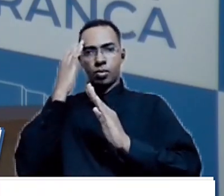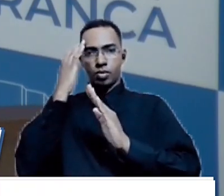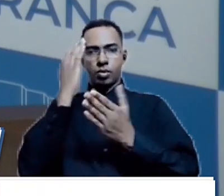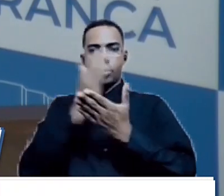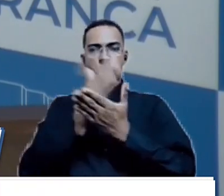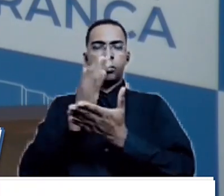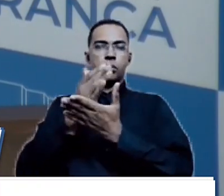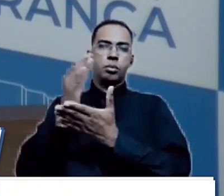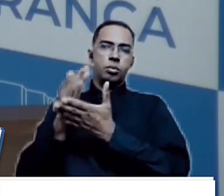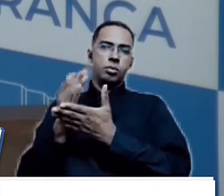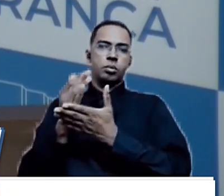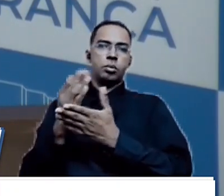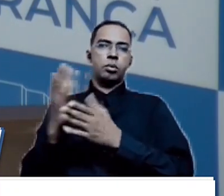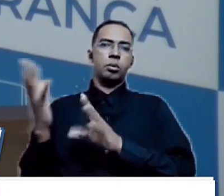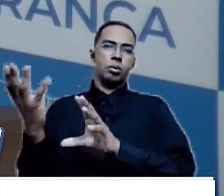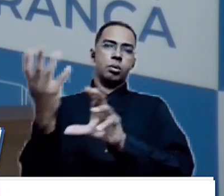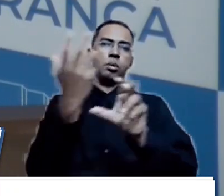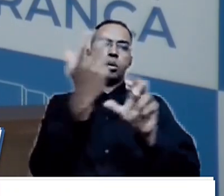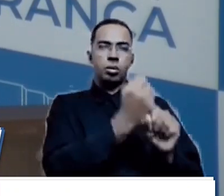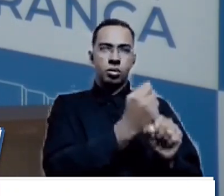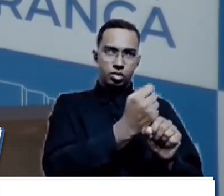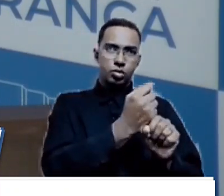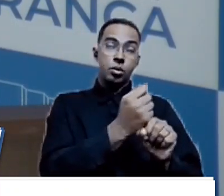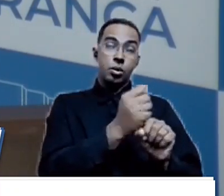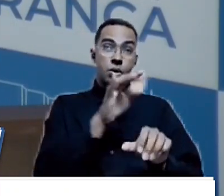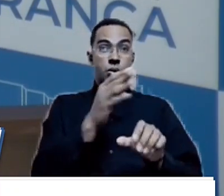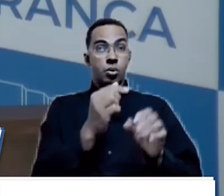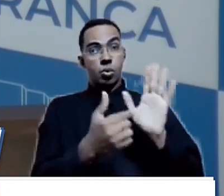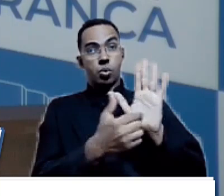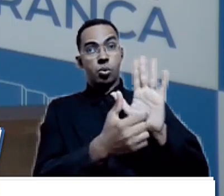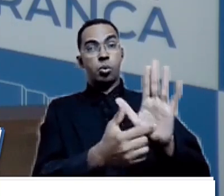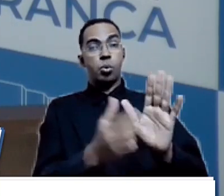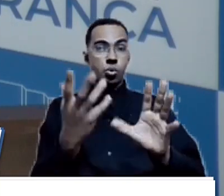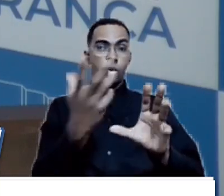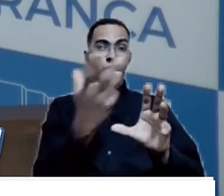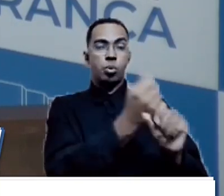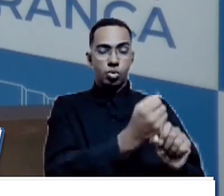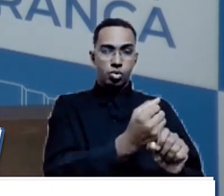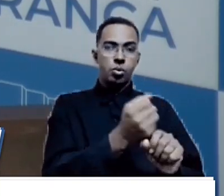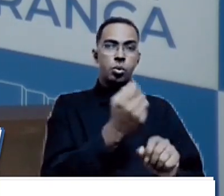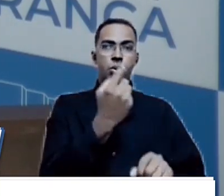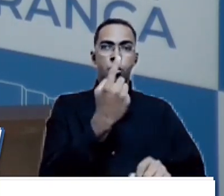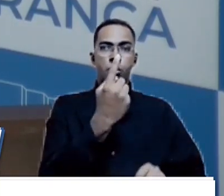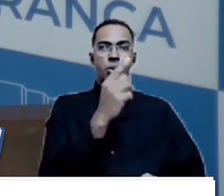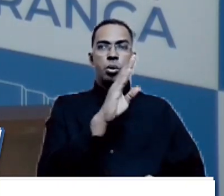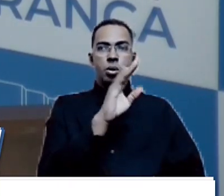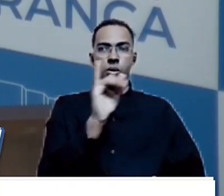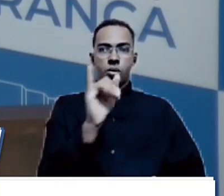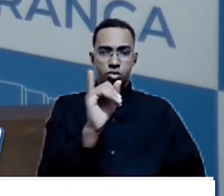arrecadação pela previsão orçamentária de um bi 460